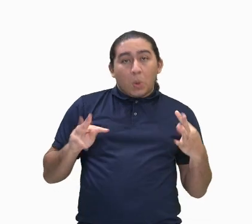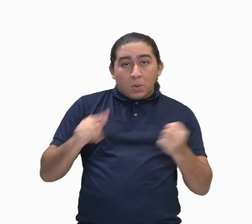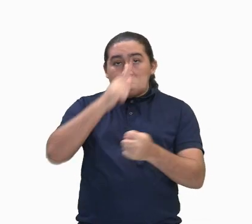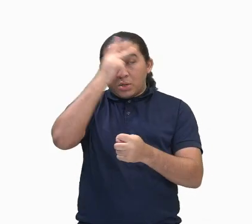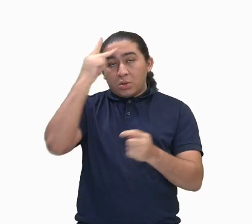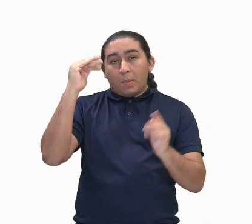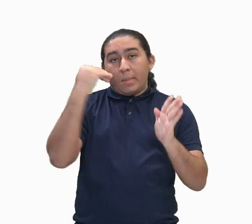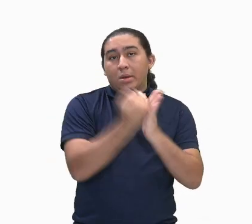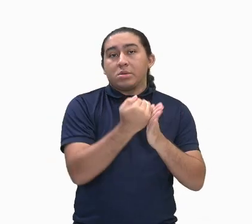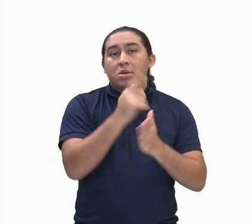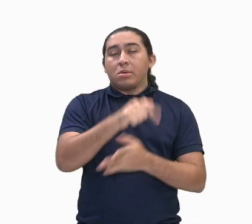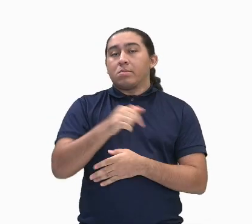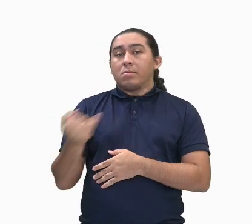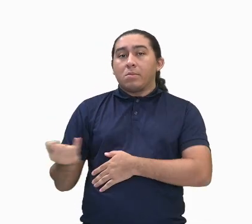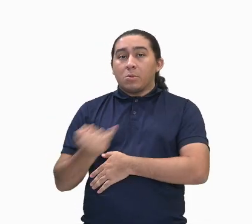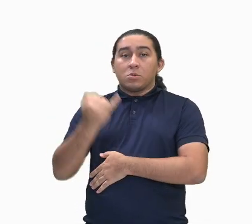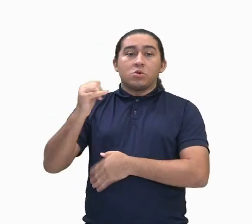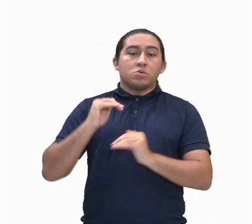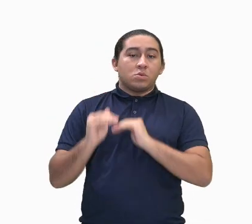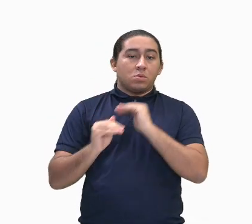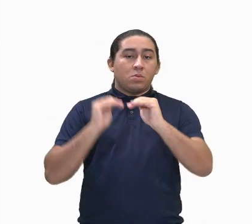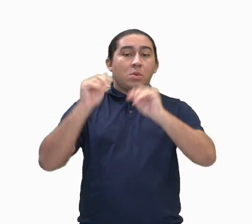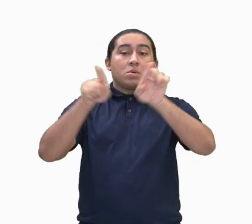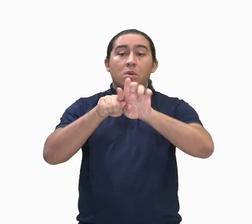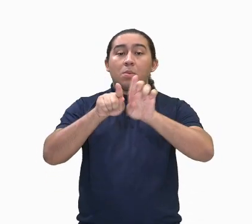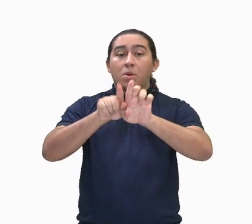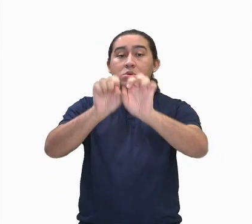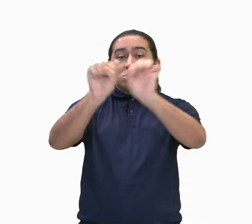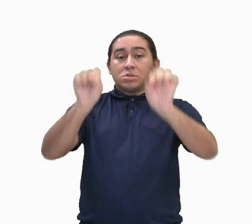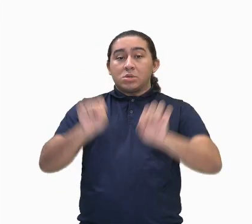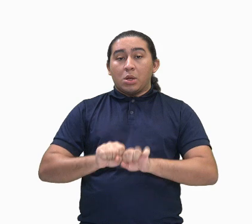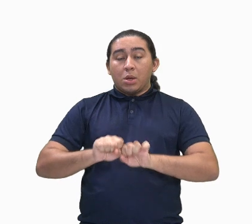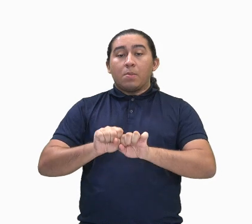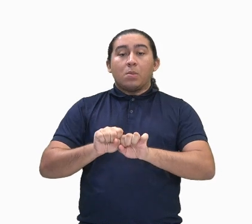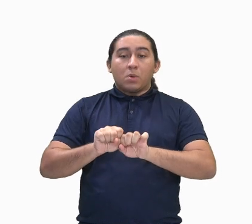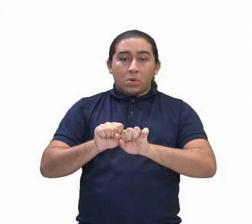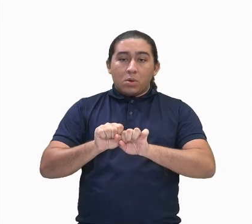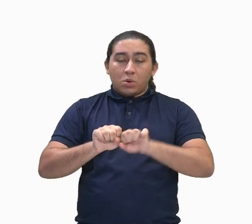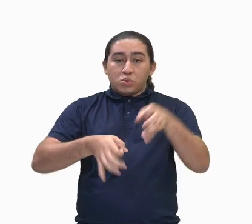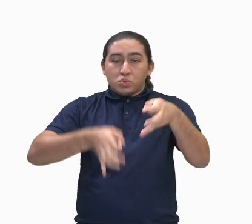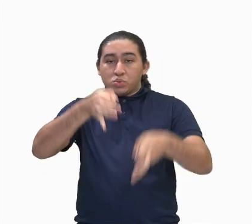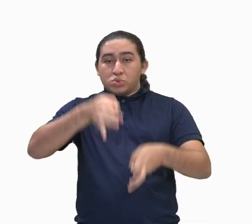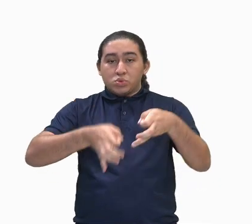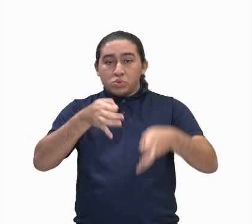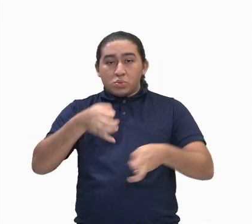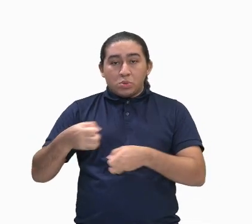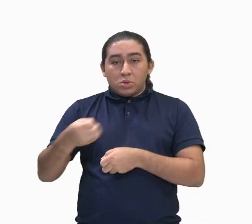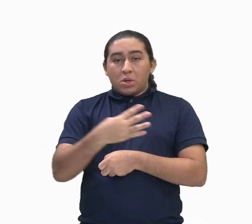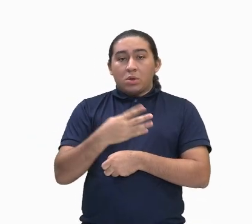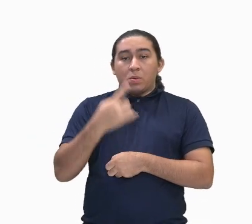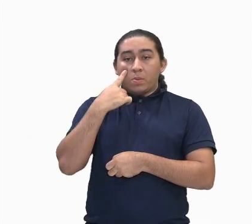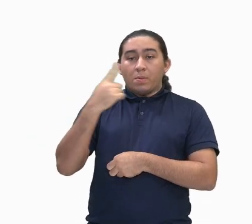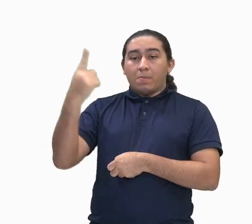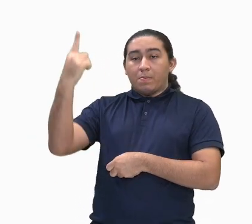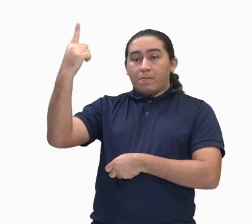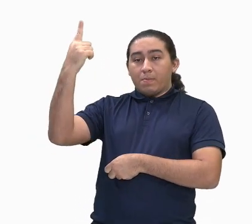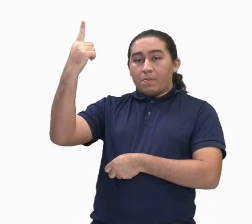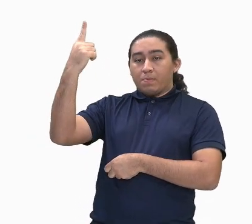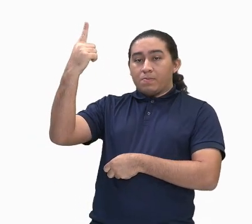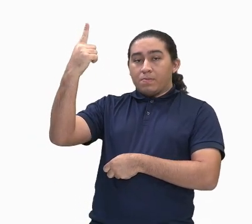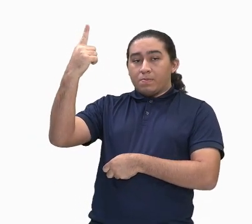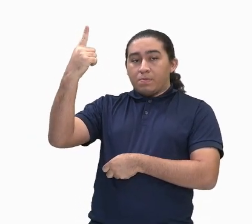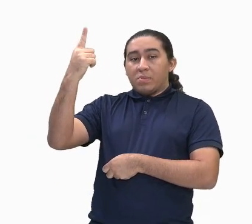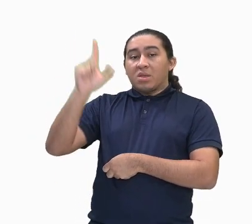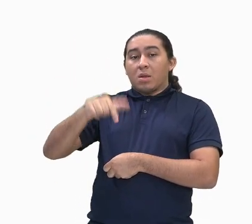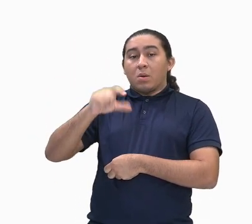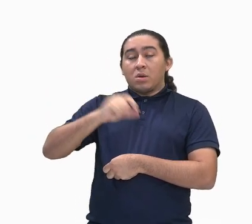foram fundamentais para o desenvolvimento dos sistemas jurídicos modernos. O Corpus Juris Civilis, compilado